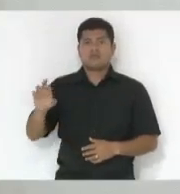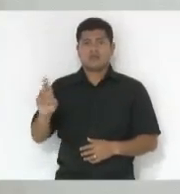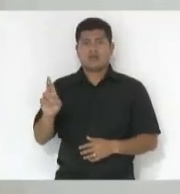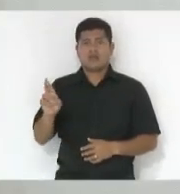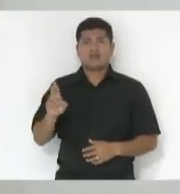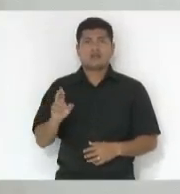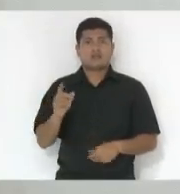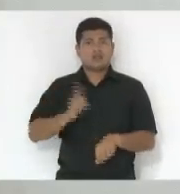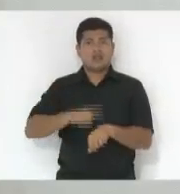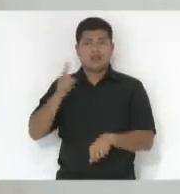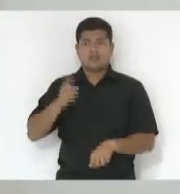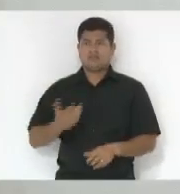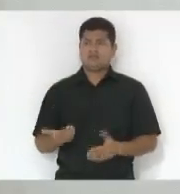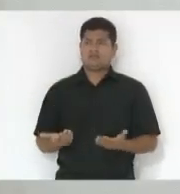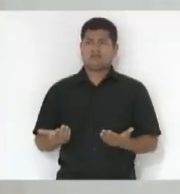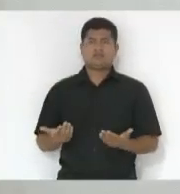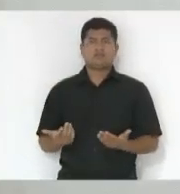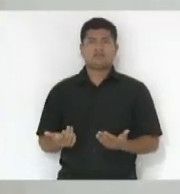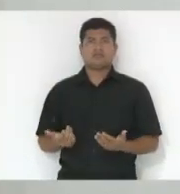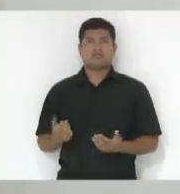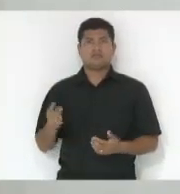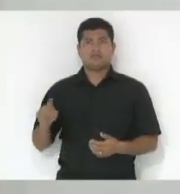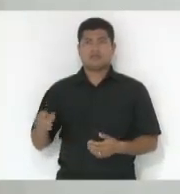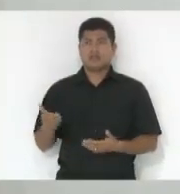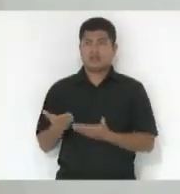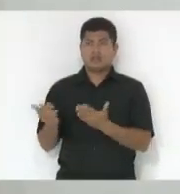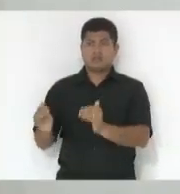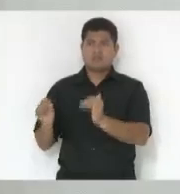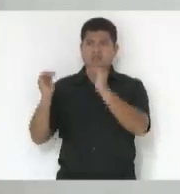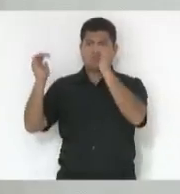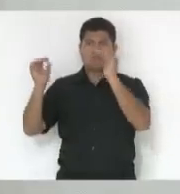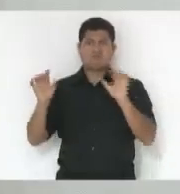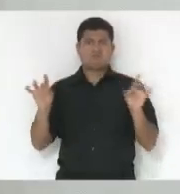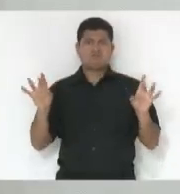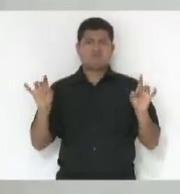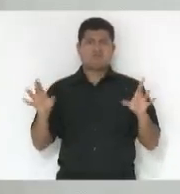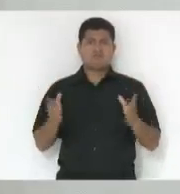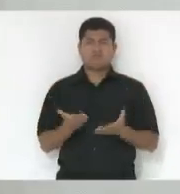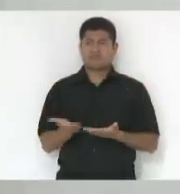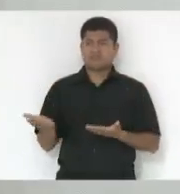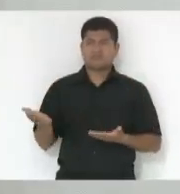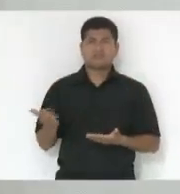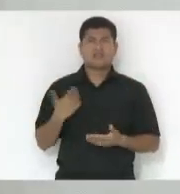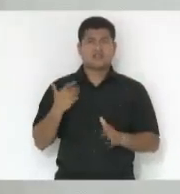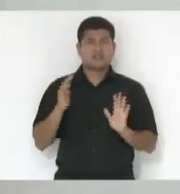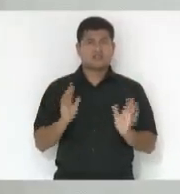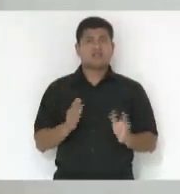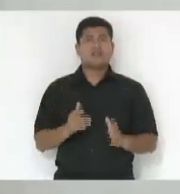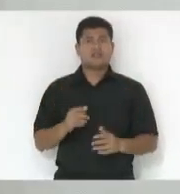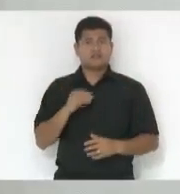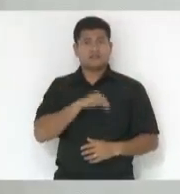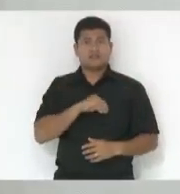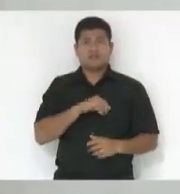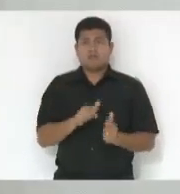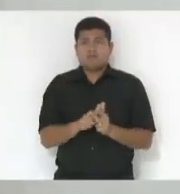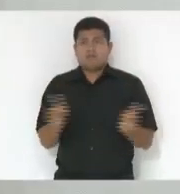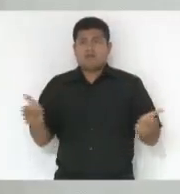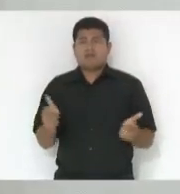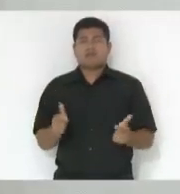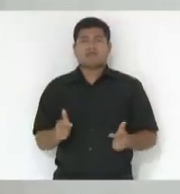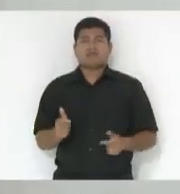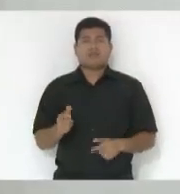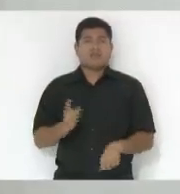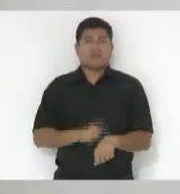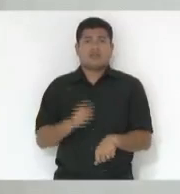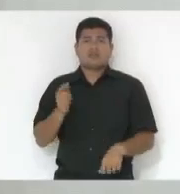Automaticamente. Essa elite privilegiada, que já era já recebia os maiores salários, automaticamente